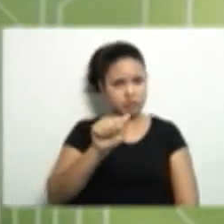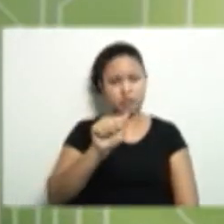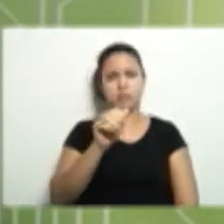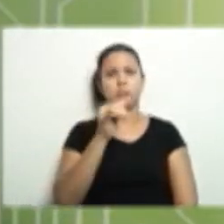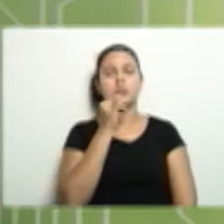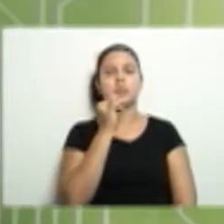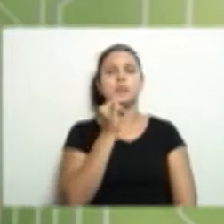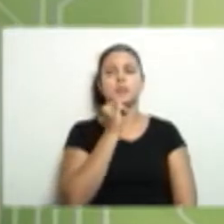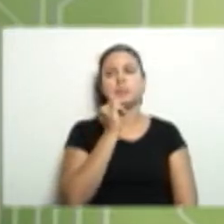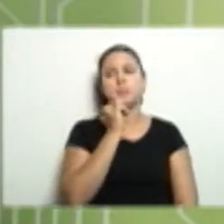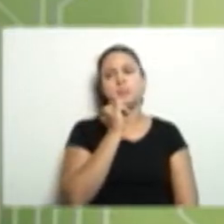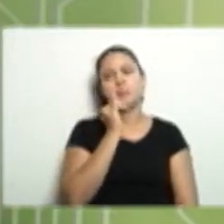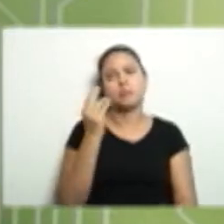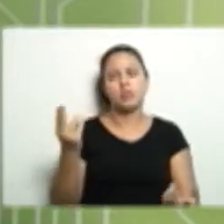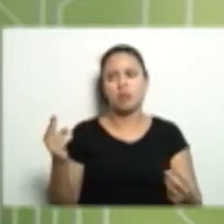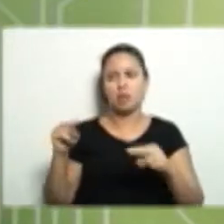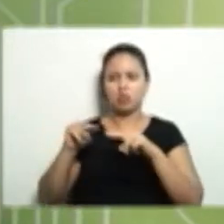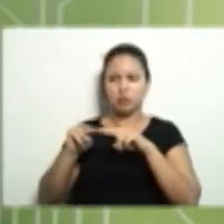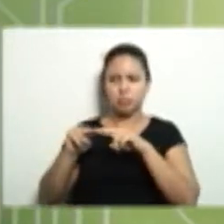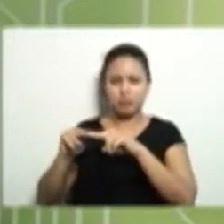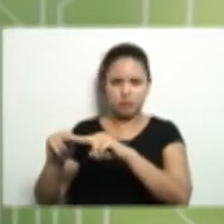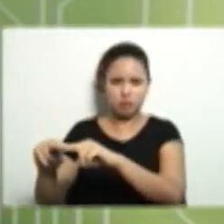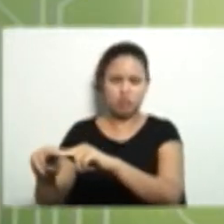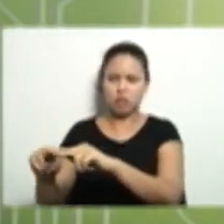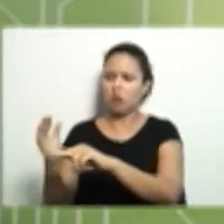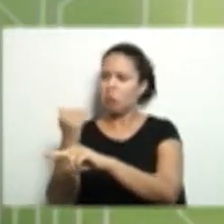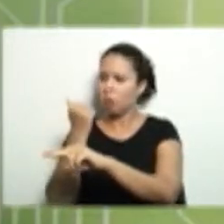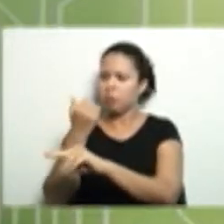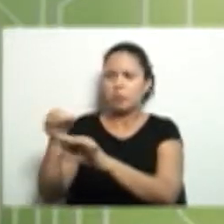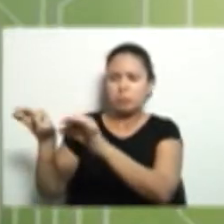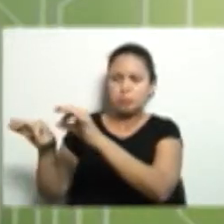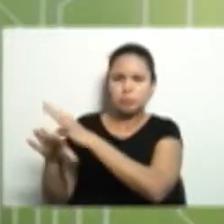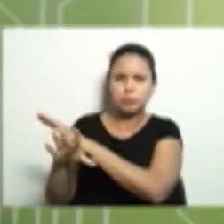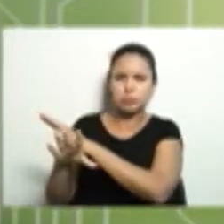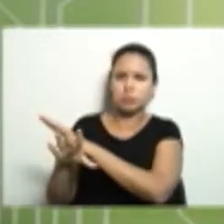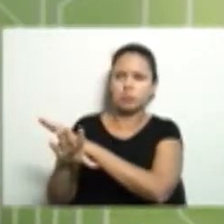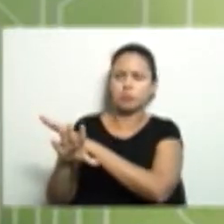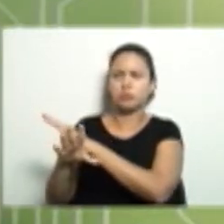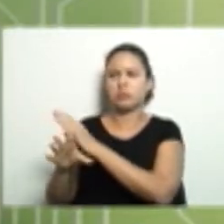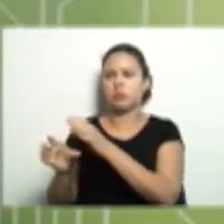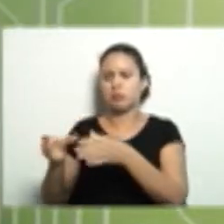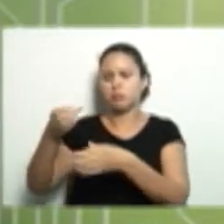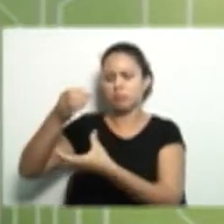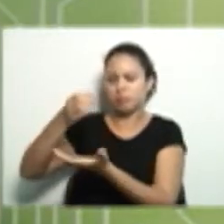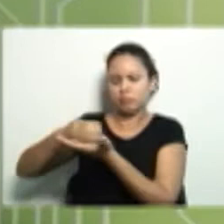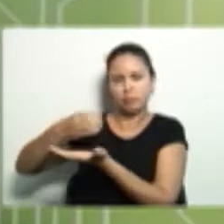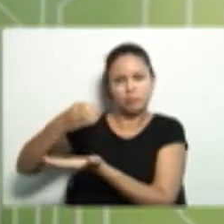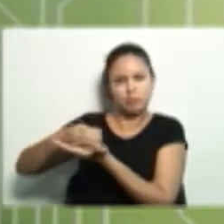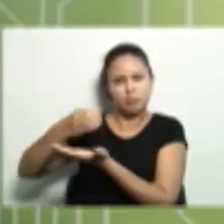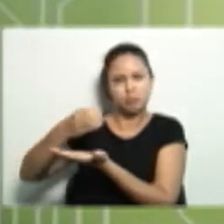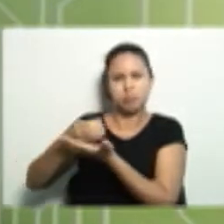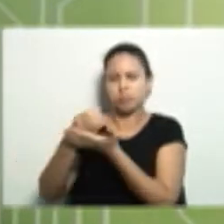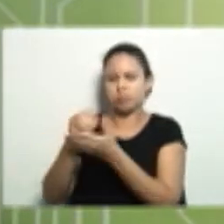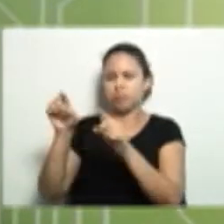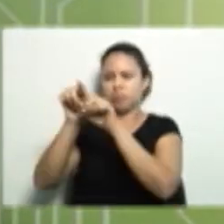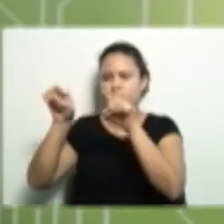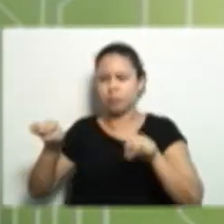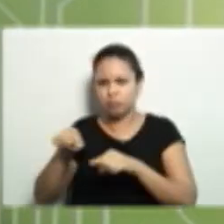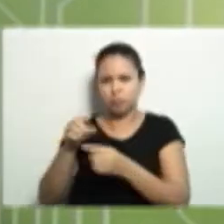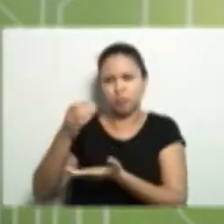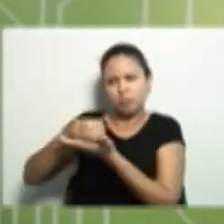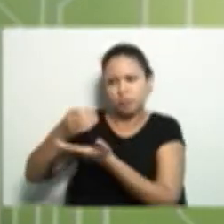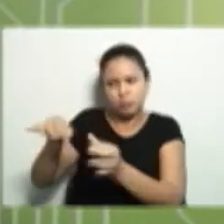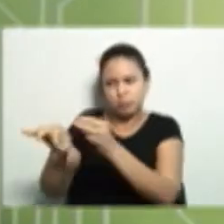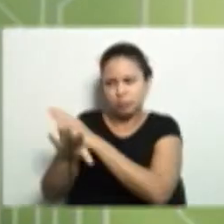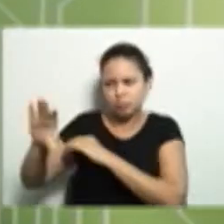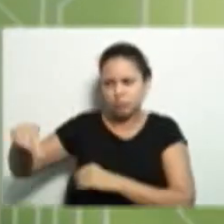moderna, dentro de um processo de industrialização, onde ele aparece ali no supermercado, dentro das caixinhas processados. Isso sim é